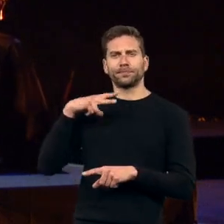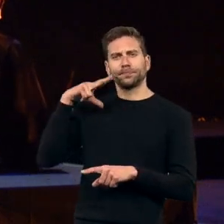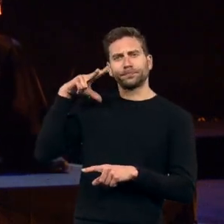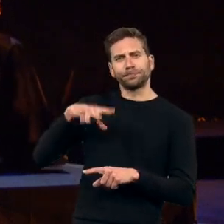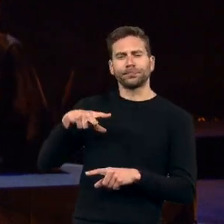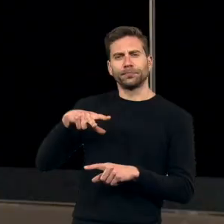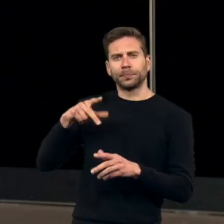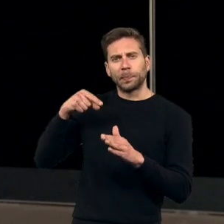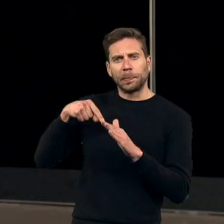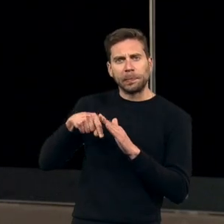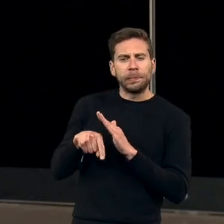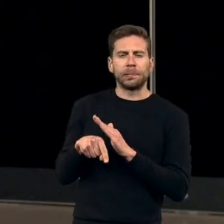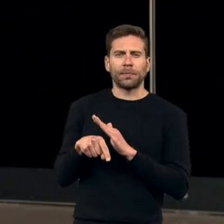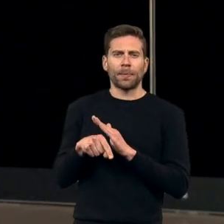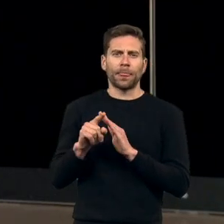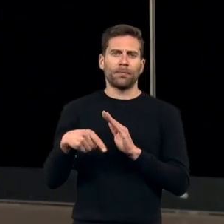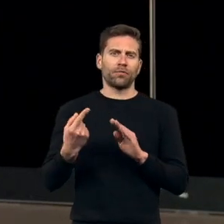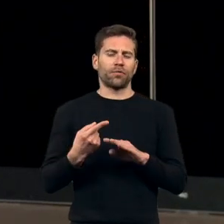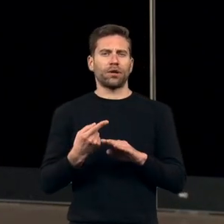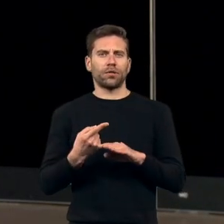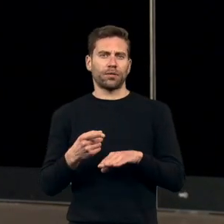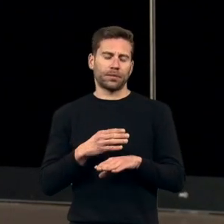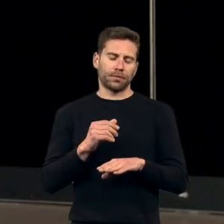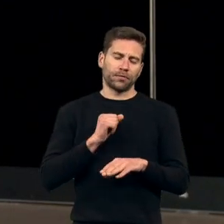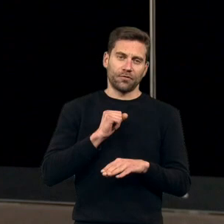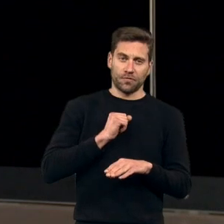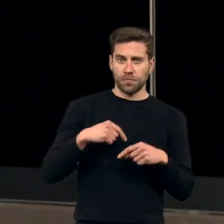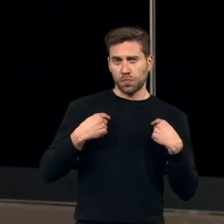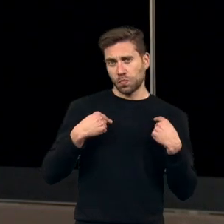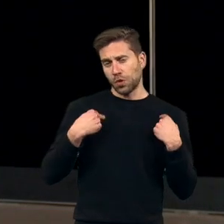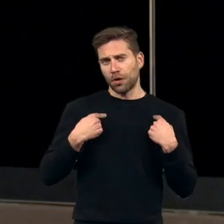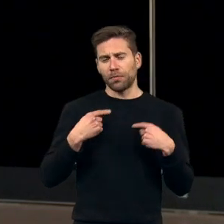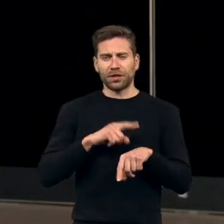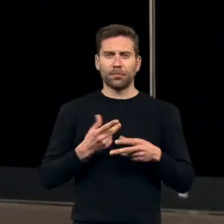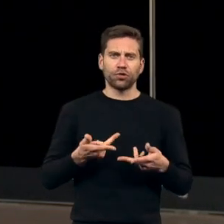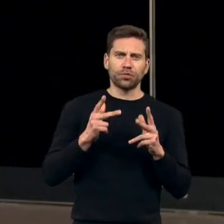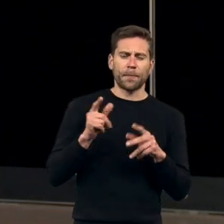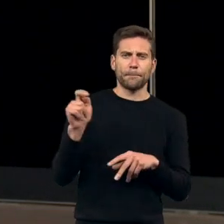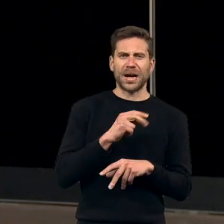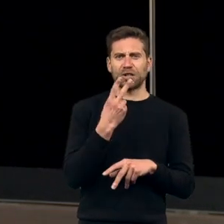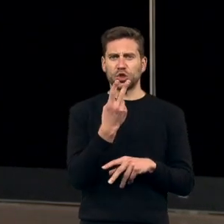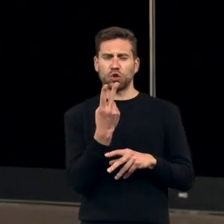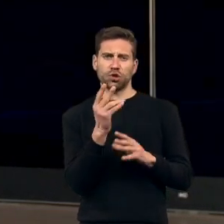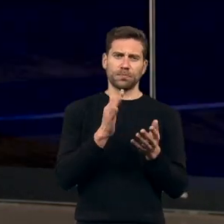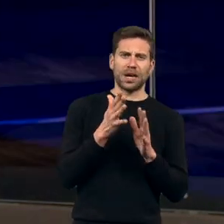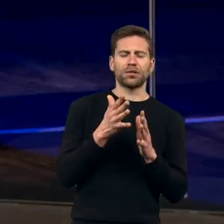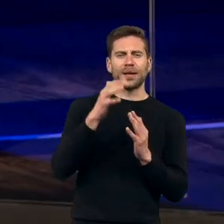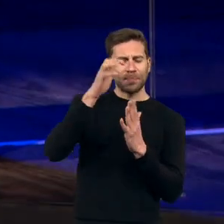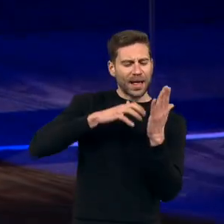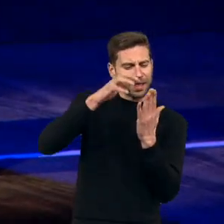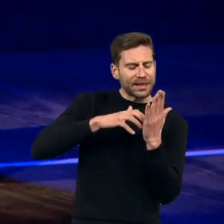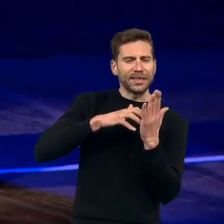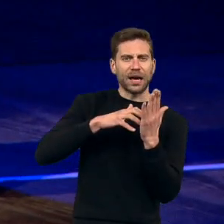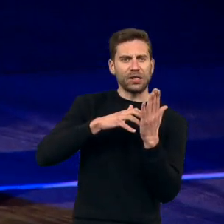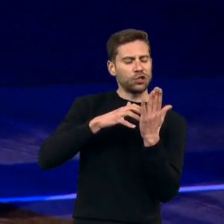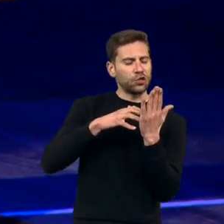depois foi encontrar um tempo na minha vida, dois meses e pouco, para trabalhar só quase que o texto e tentar